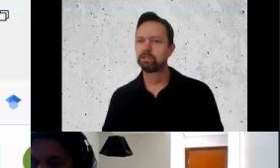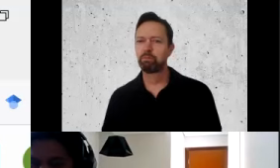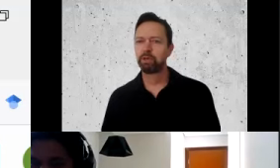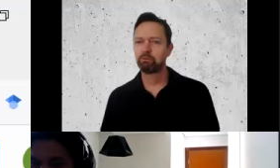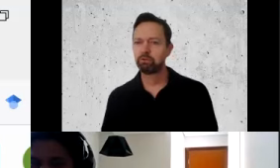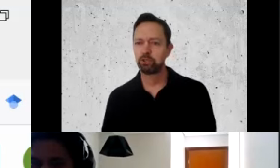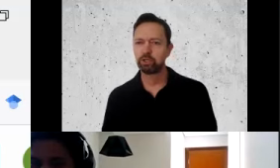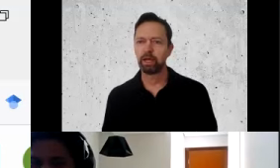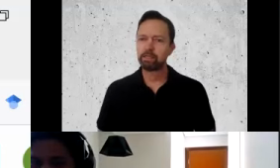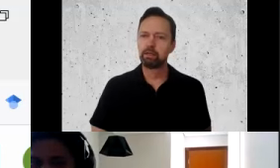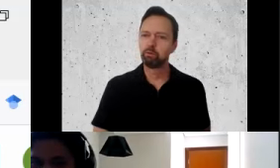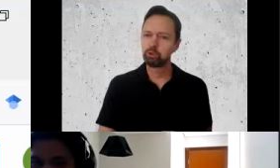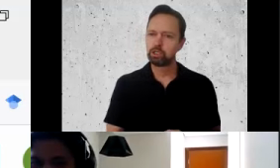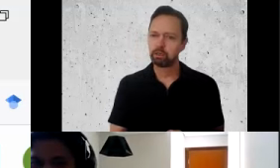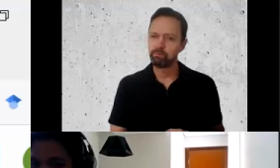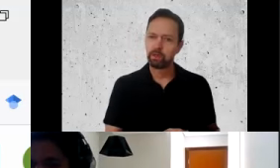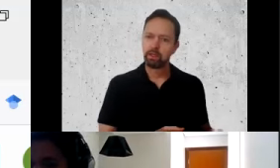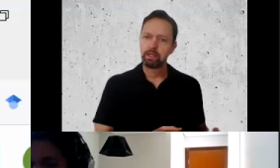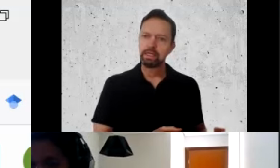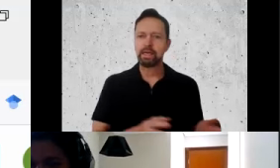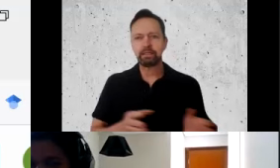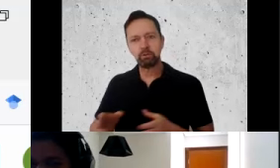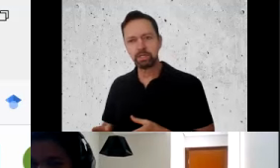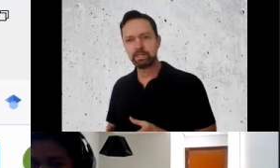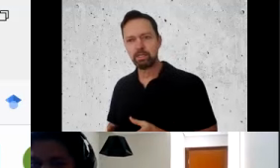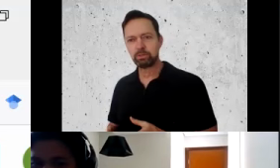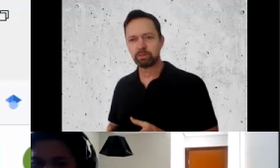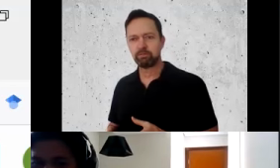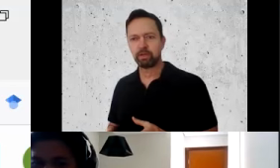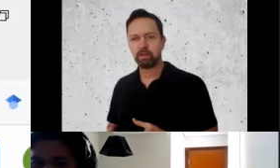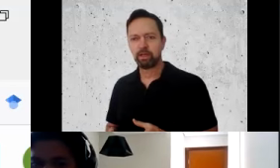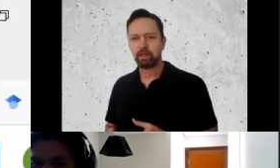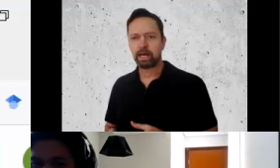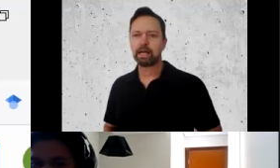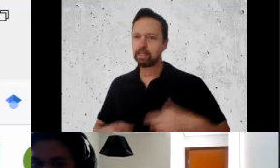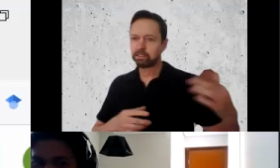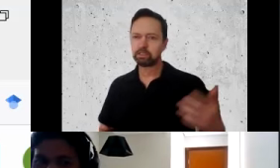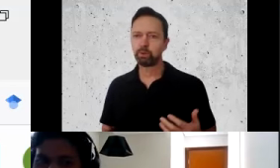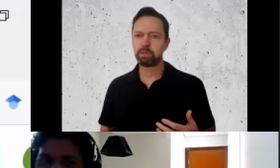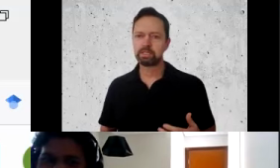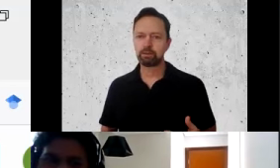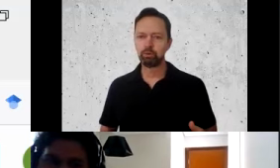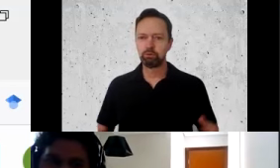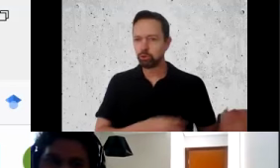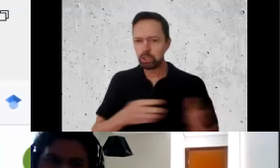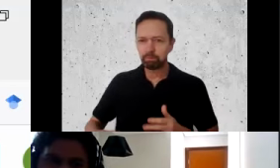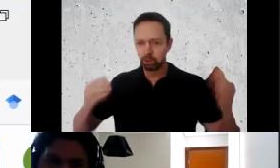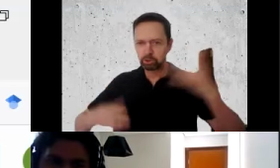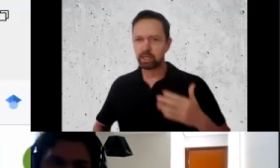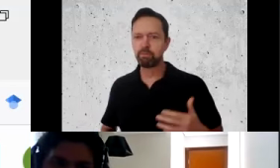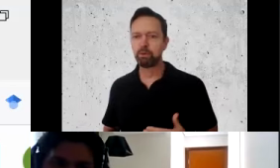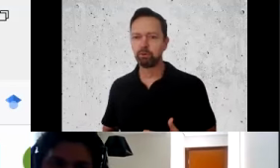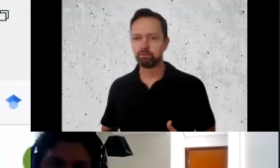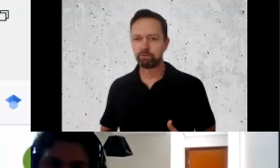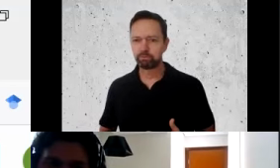vale a pena ver só porque é tão divertida. Entra num dia e aí entra no dia seguinte para você ver. Além de disponibilizar tudo, de um dia para o